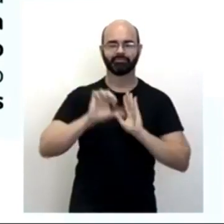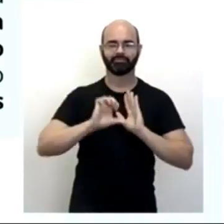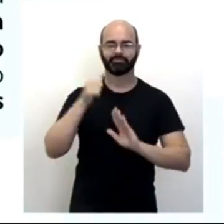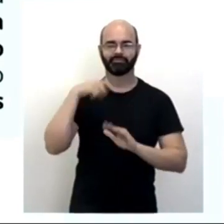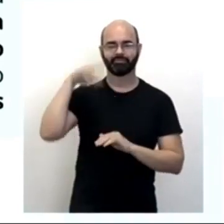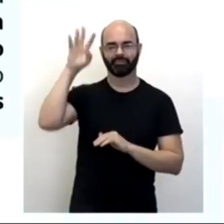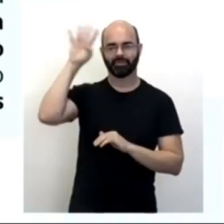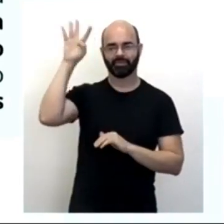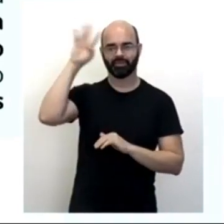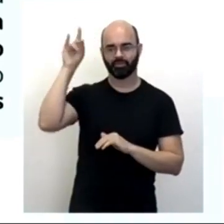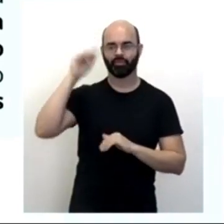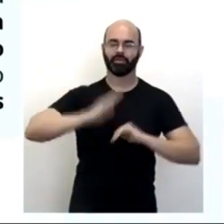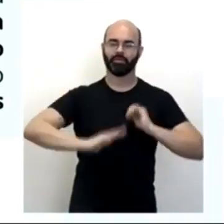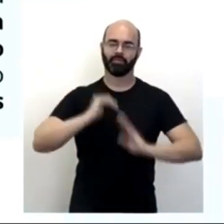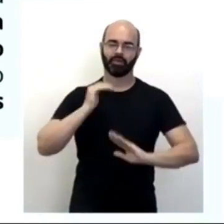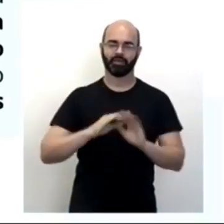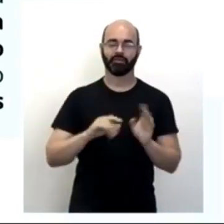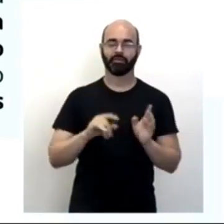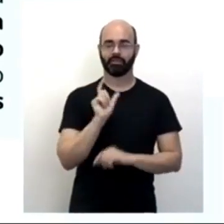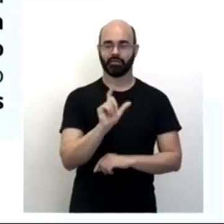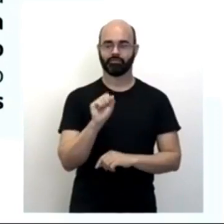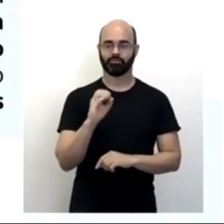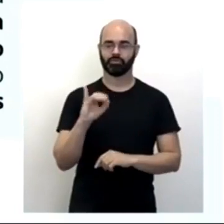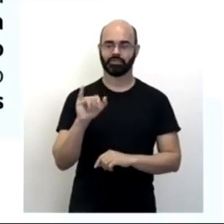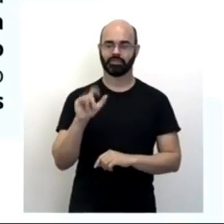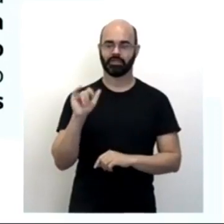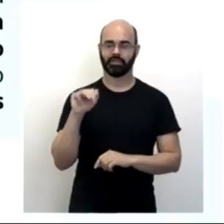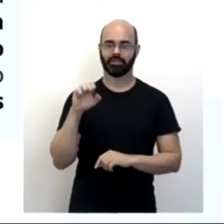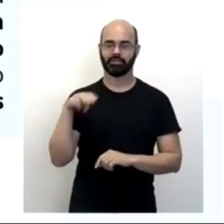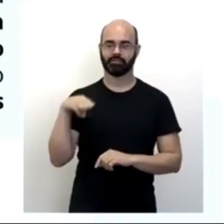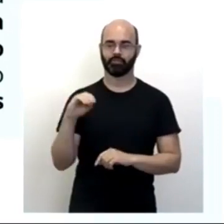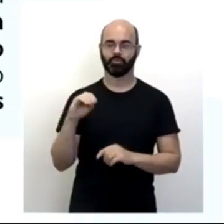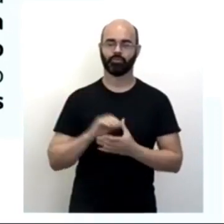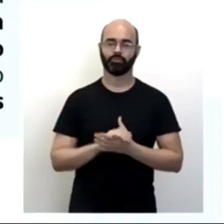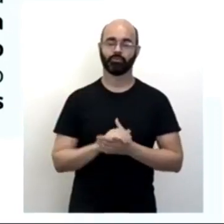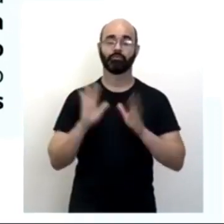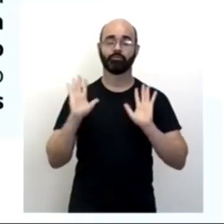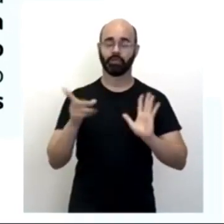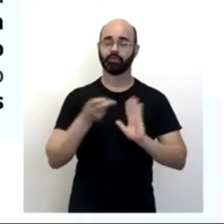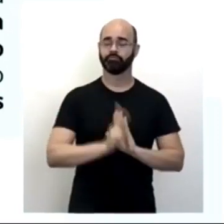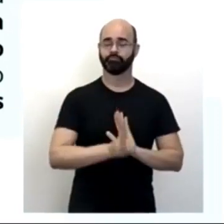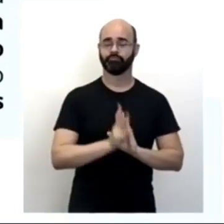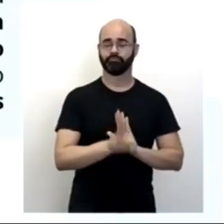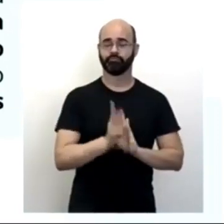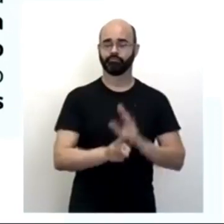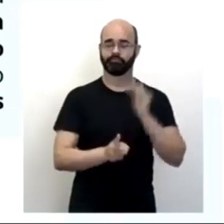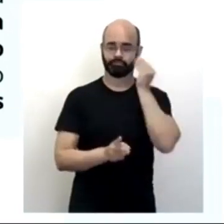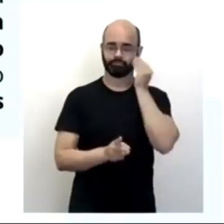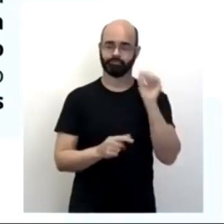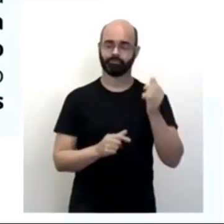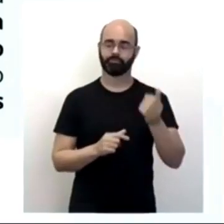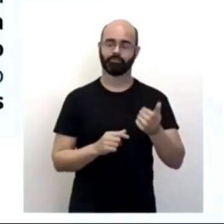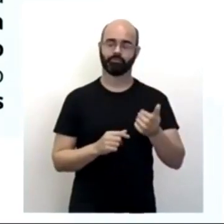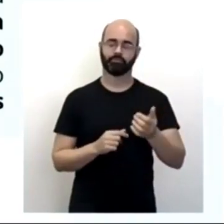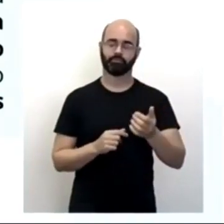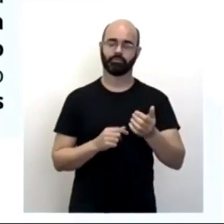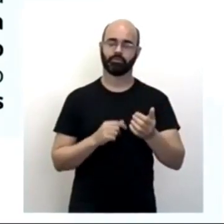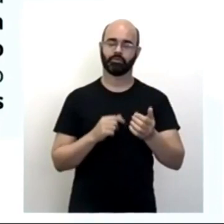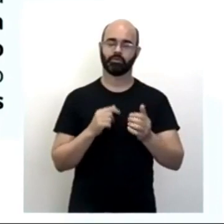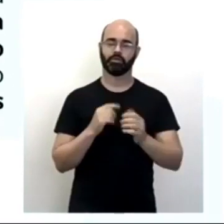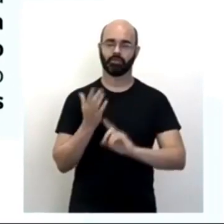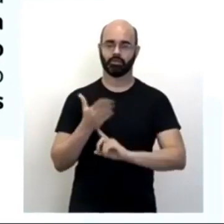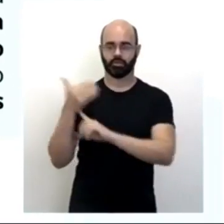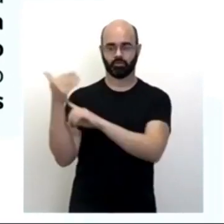teóricas e práticas de socialismo. Mantém-se, via de regra, a tecnologia capitalista voltada